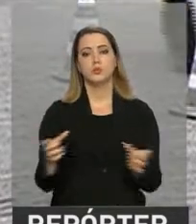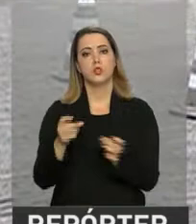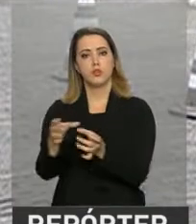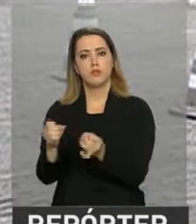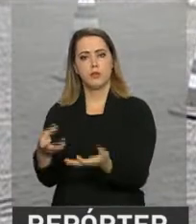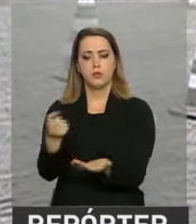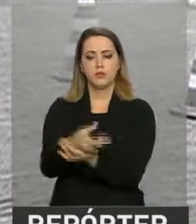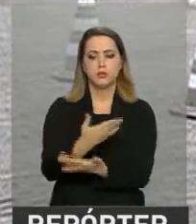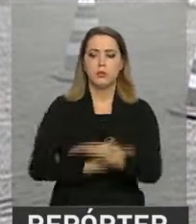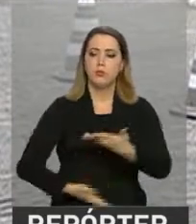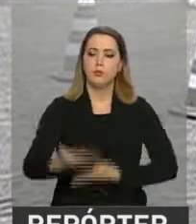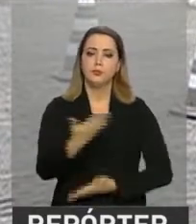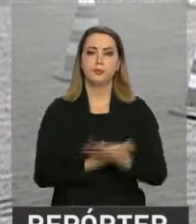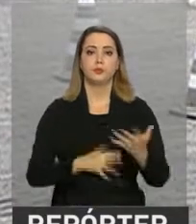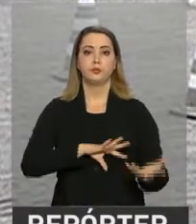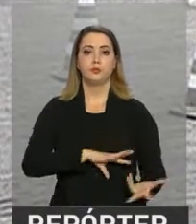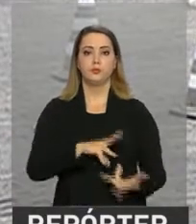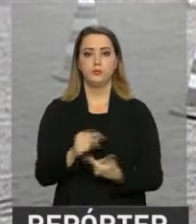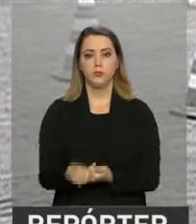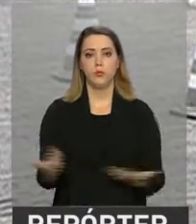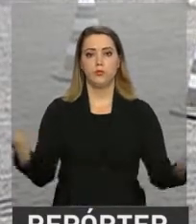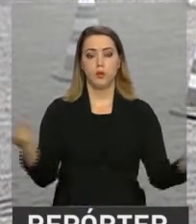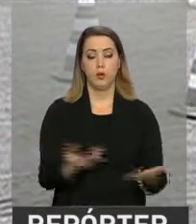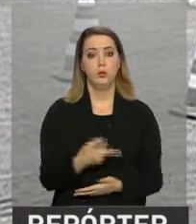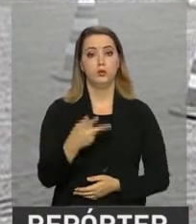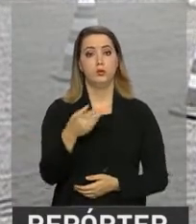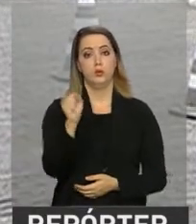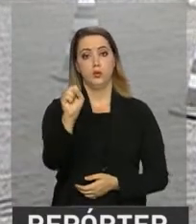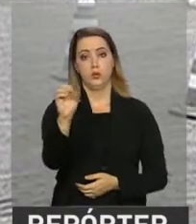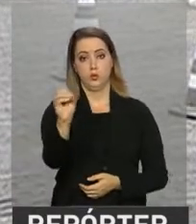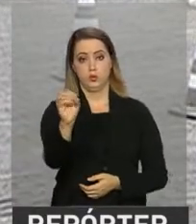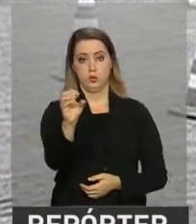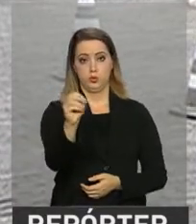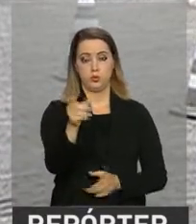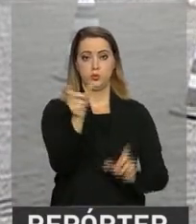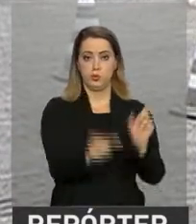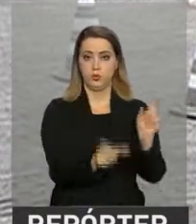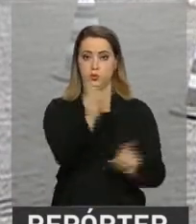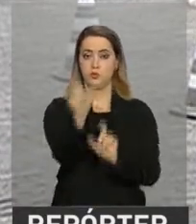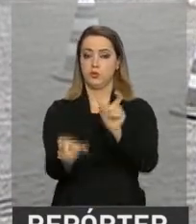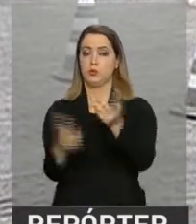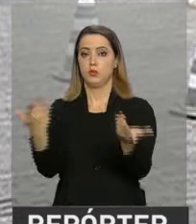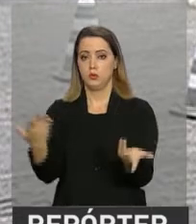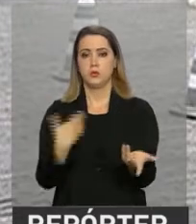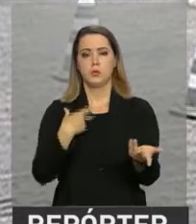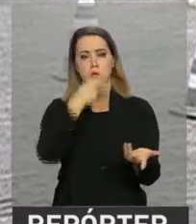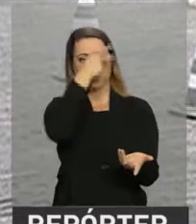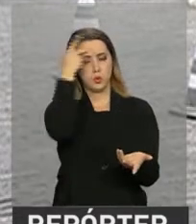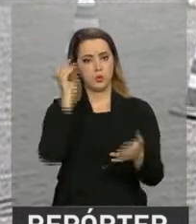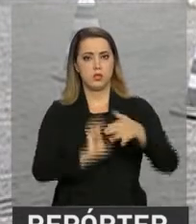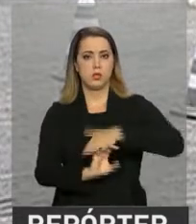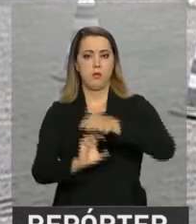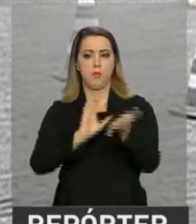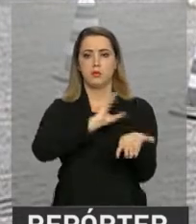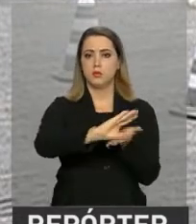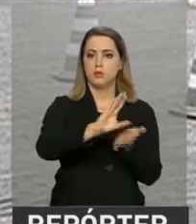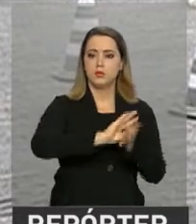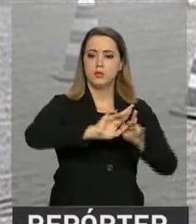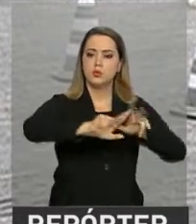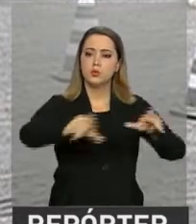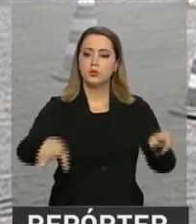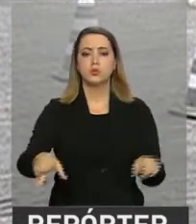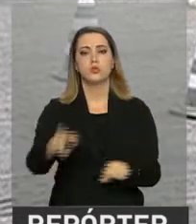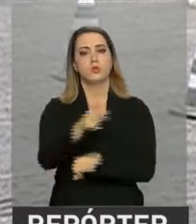ela reúne aqui 800 delegados que são investidores na américa latina américa do norte europa áfrica